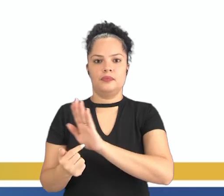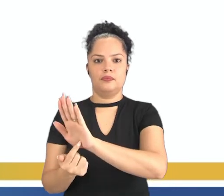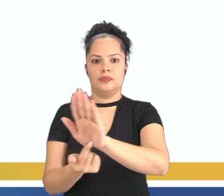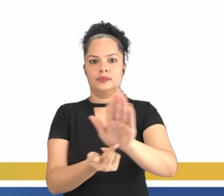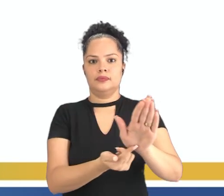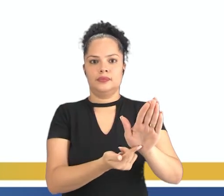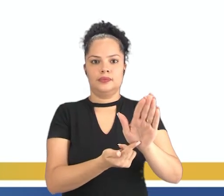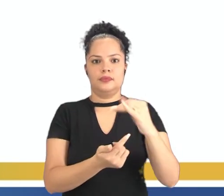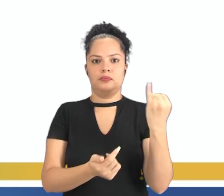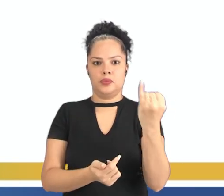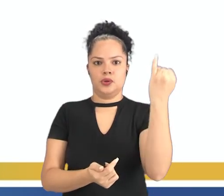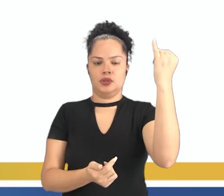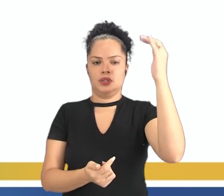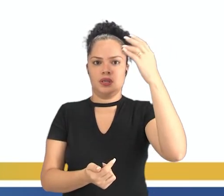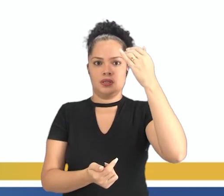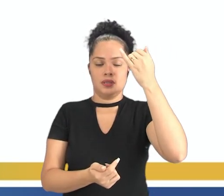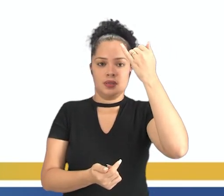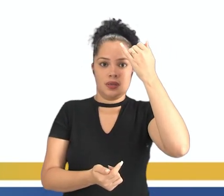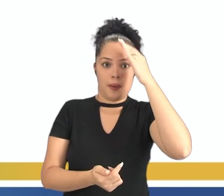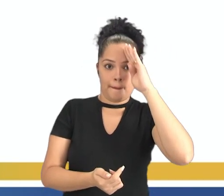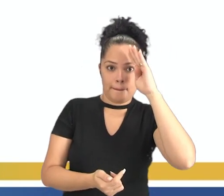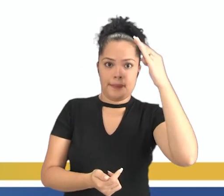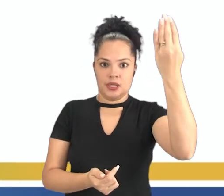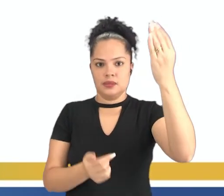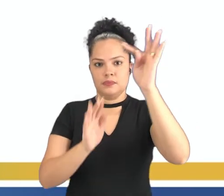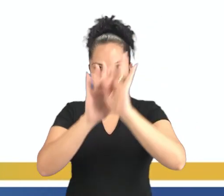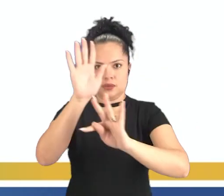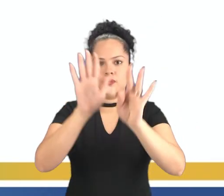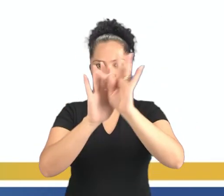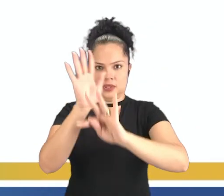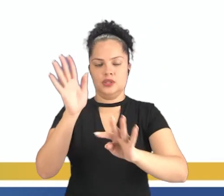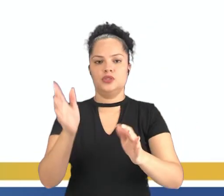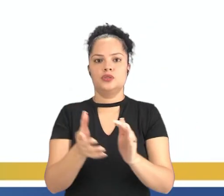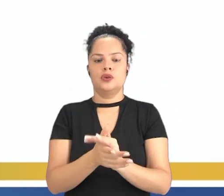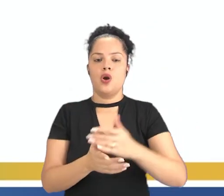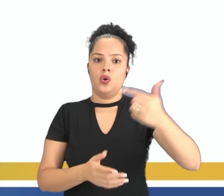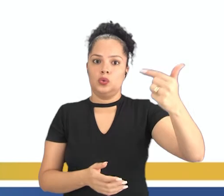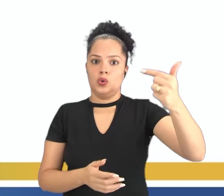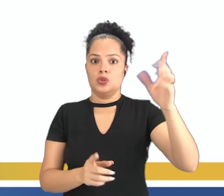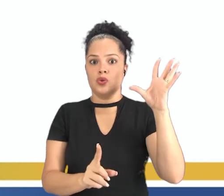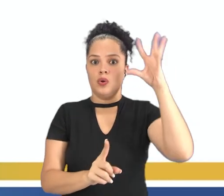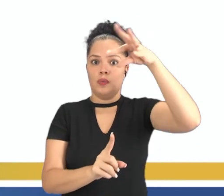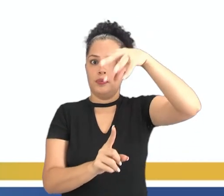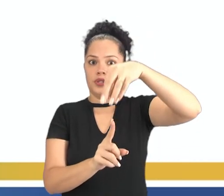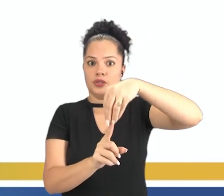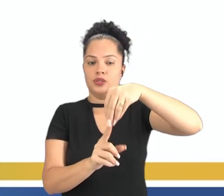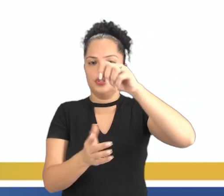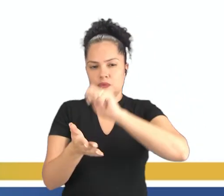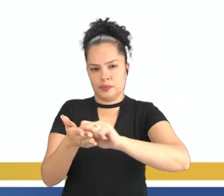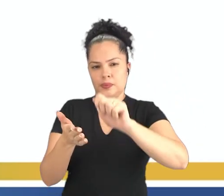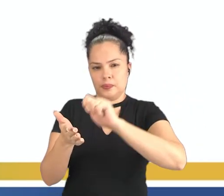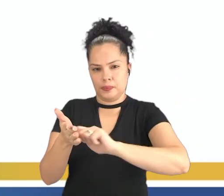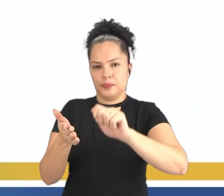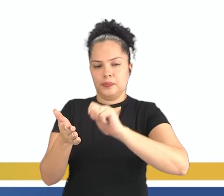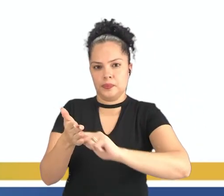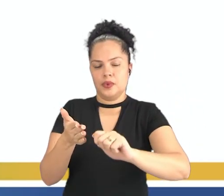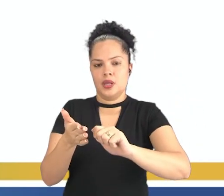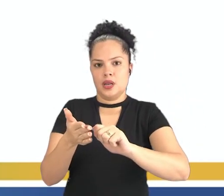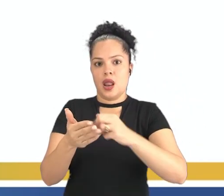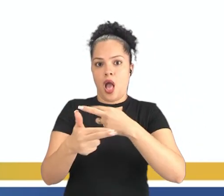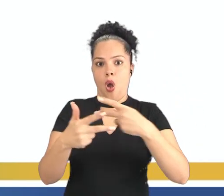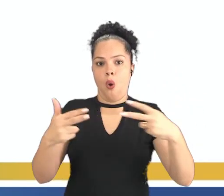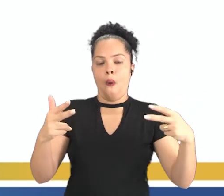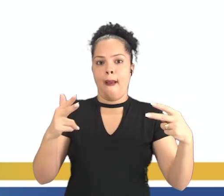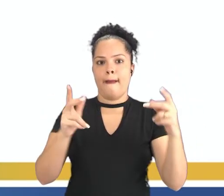de um texto e assim você vai estar gravando esse assunto. Questão 2, o objetivo é registrar itens importantes de um texto